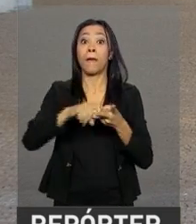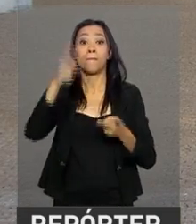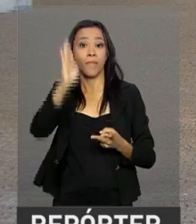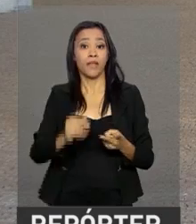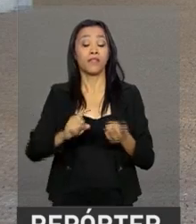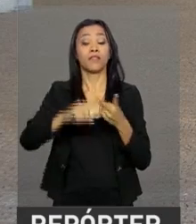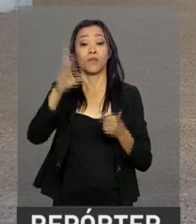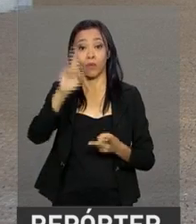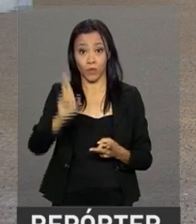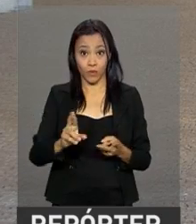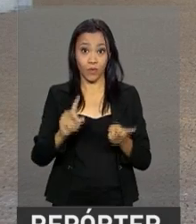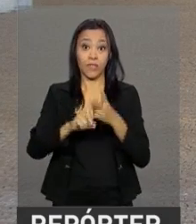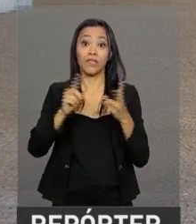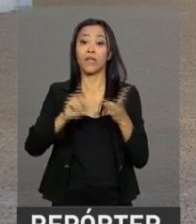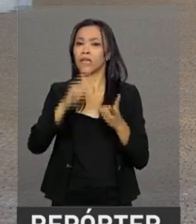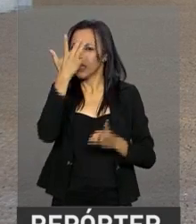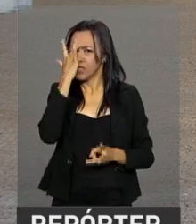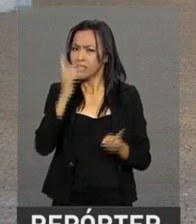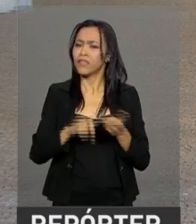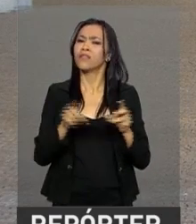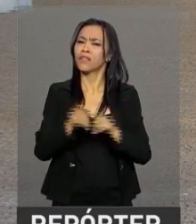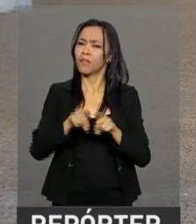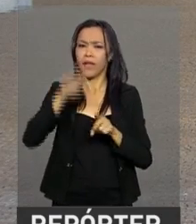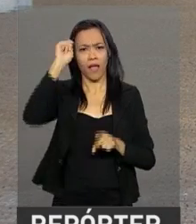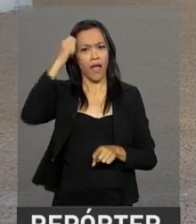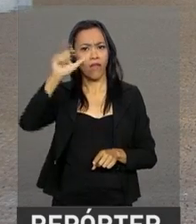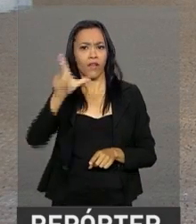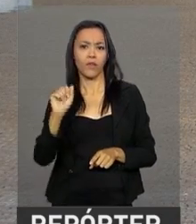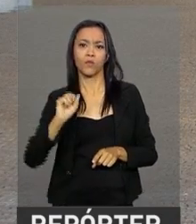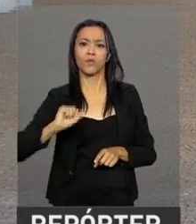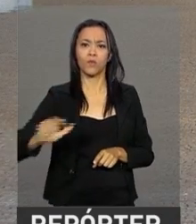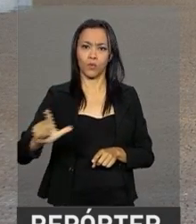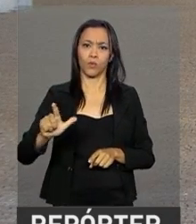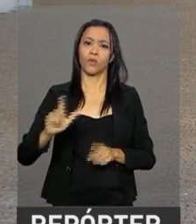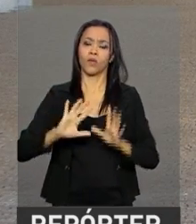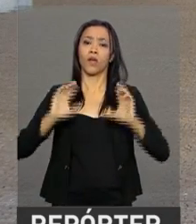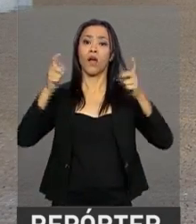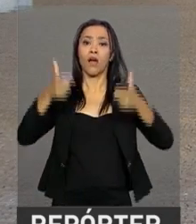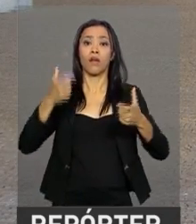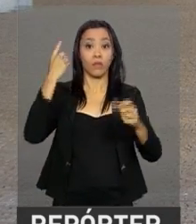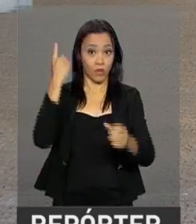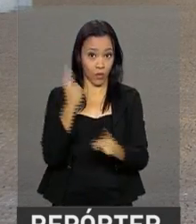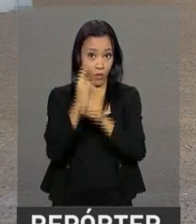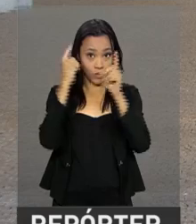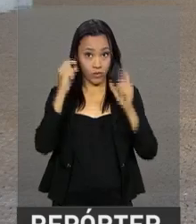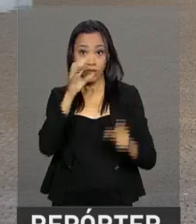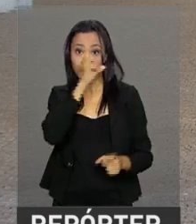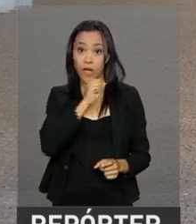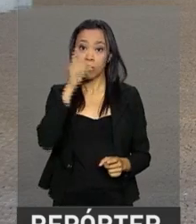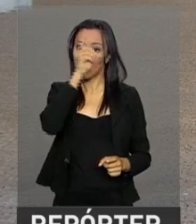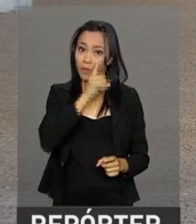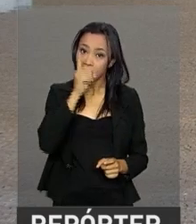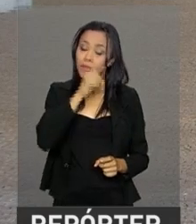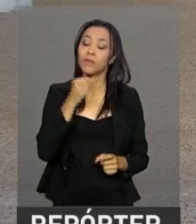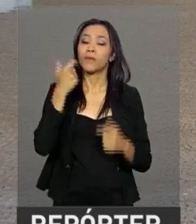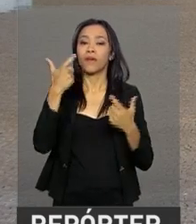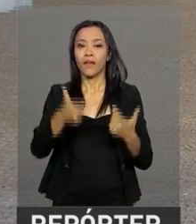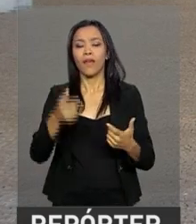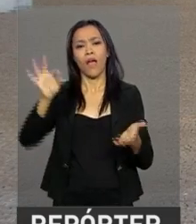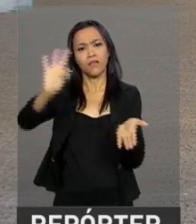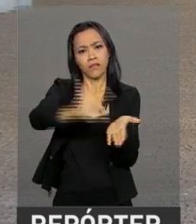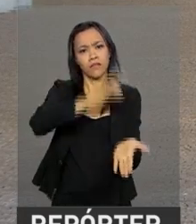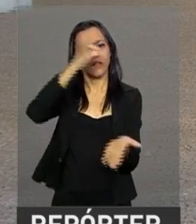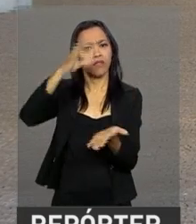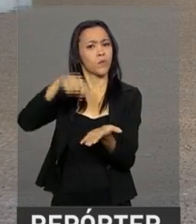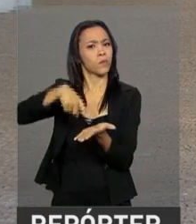Índia, China e África do Sul. O presidente participa do encontro na cidade de Goa no sábado e no domingo. A previsão é de que ele assine